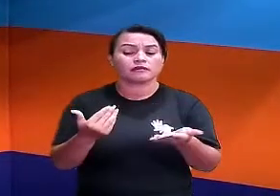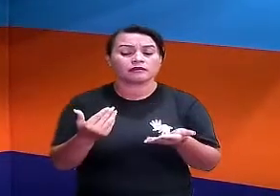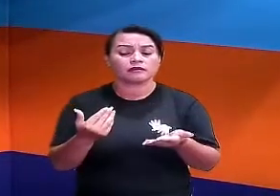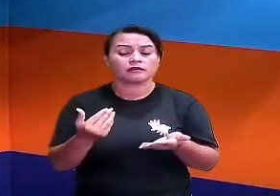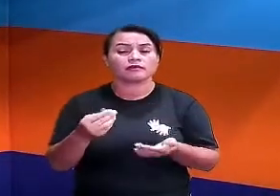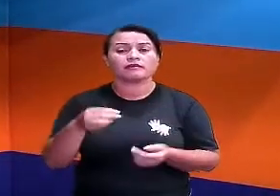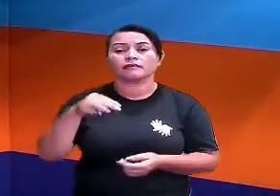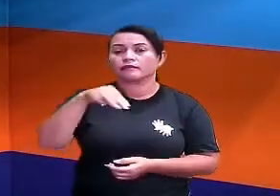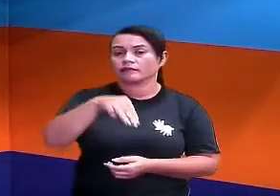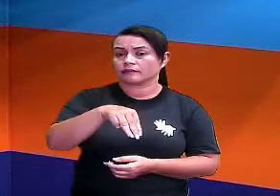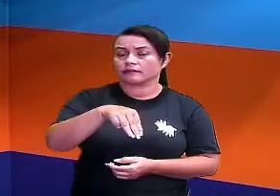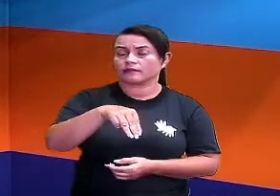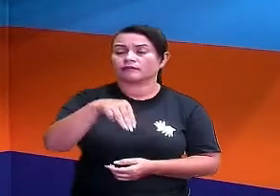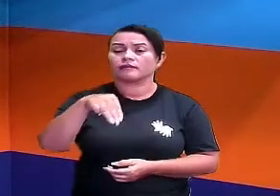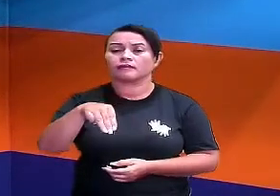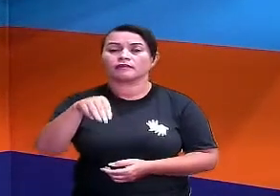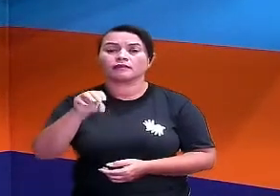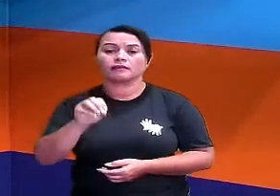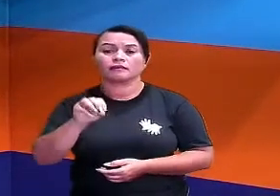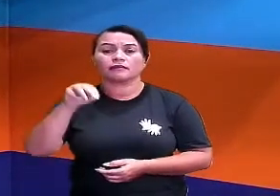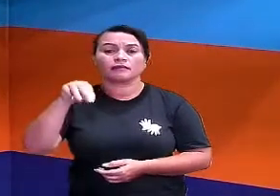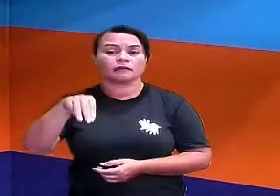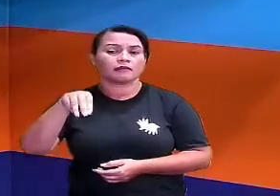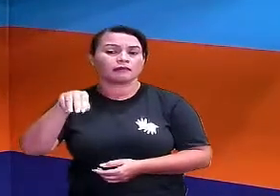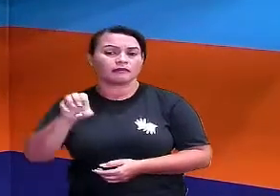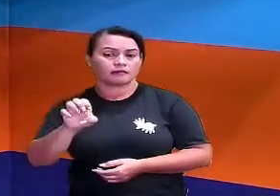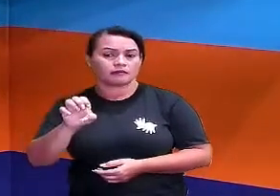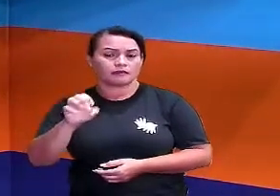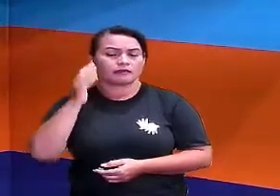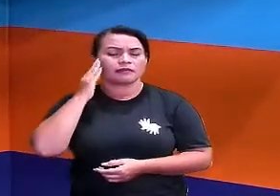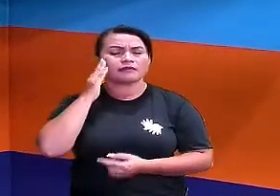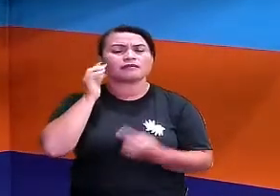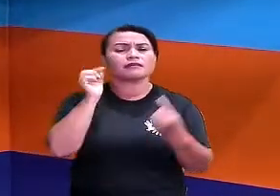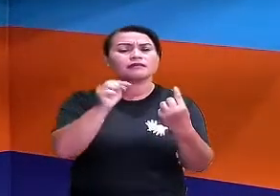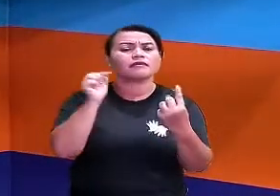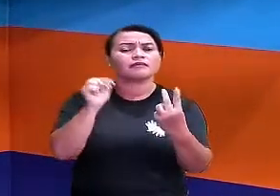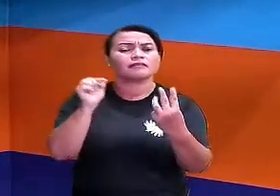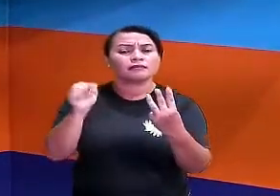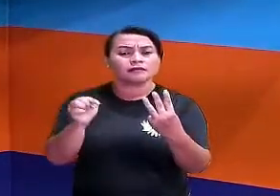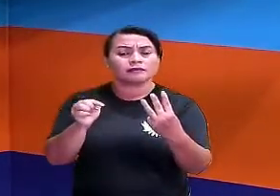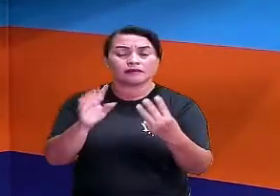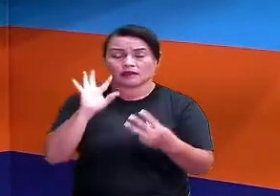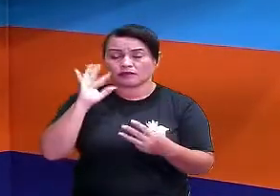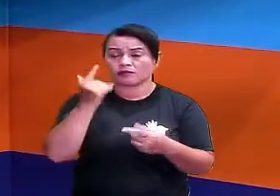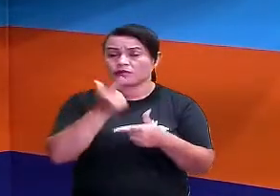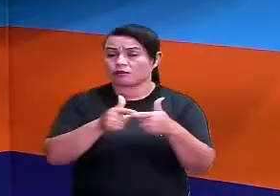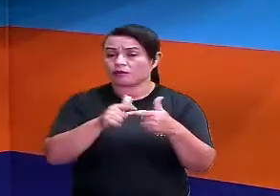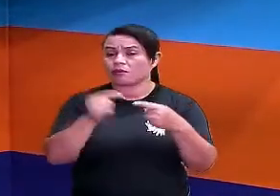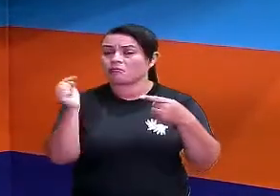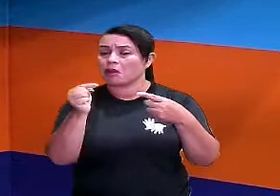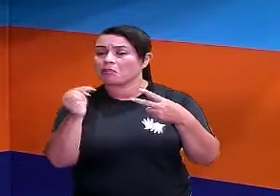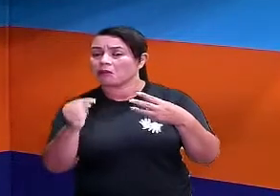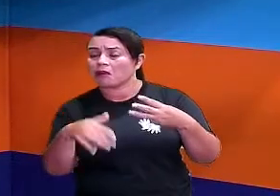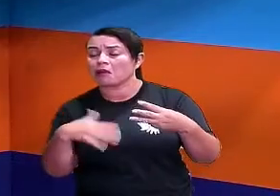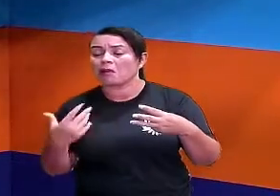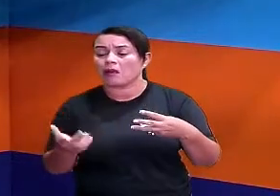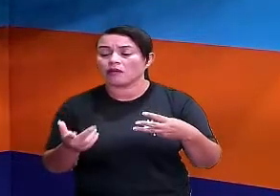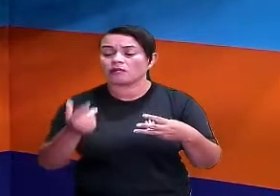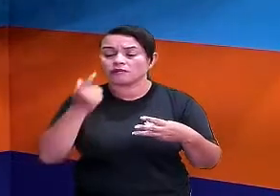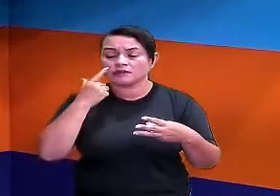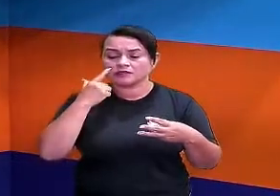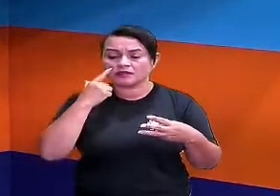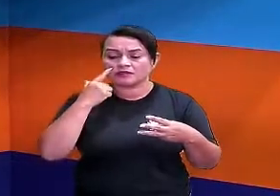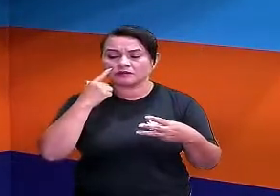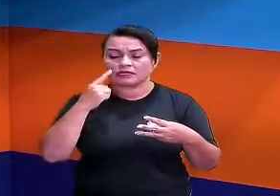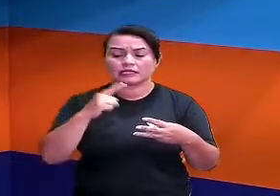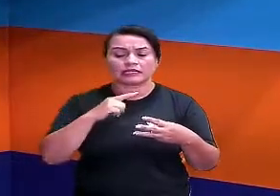a moda e quem é a mediana para solucionar esse problema. Então aqui o que é que eu preciso fazer? Adicionar